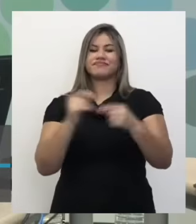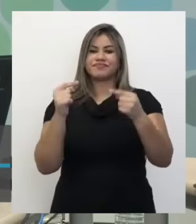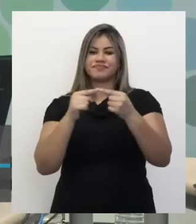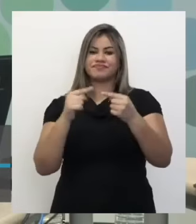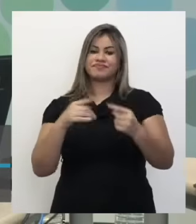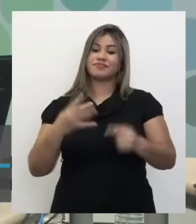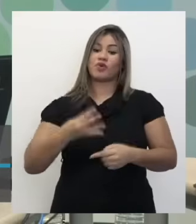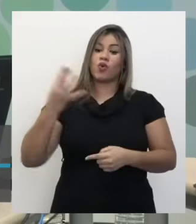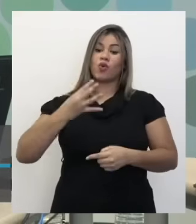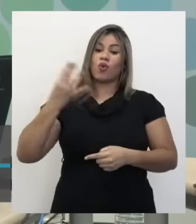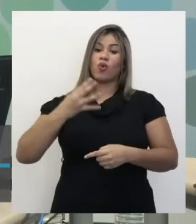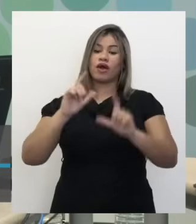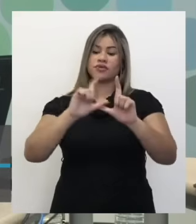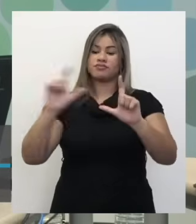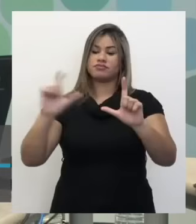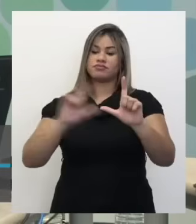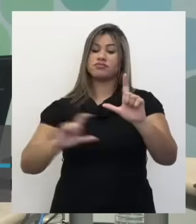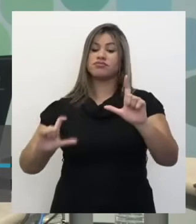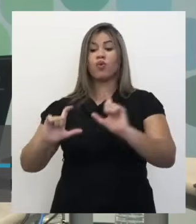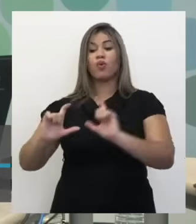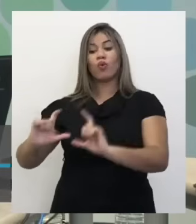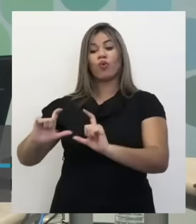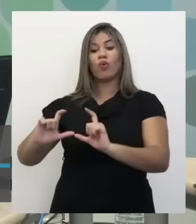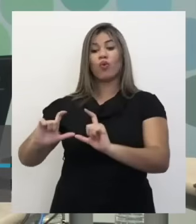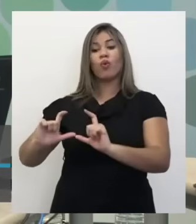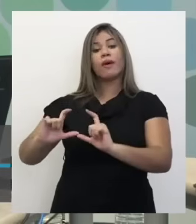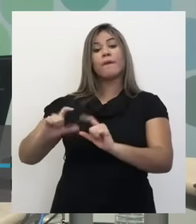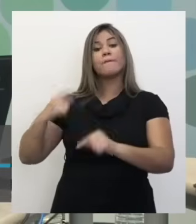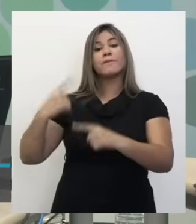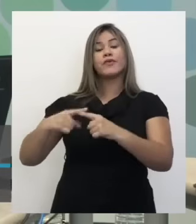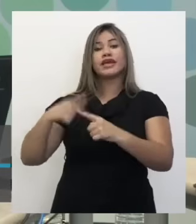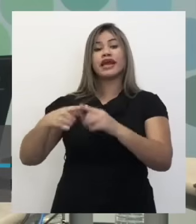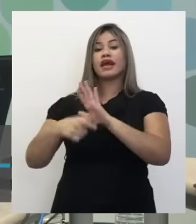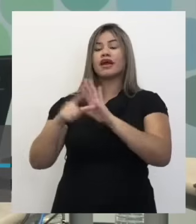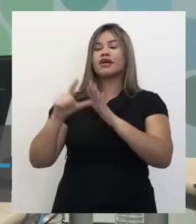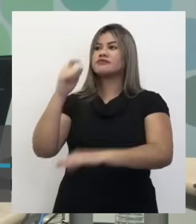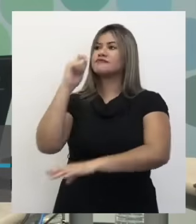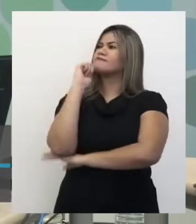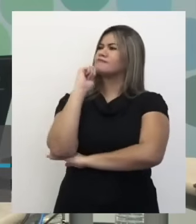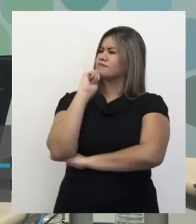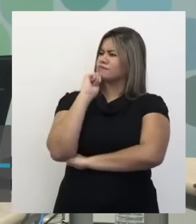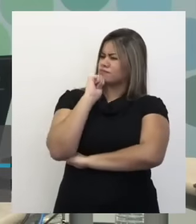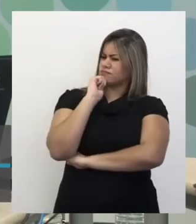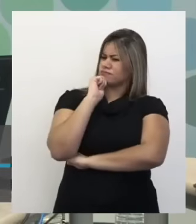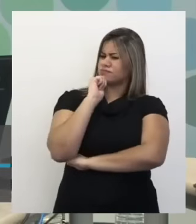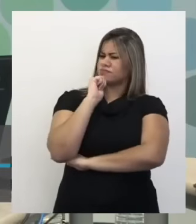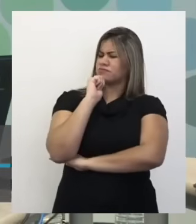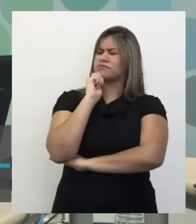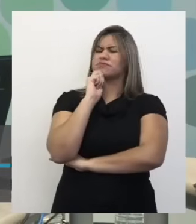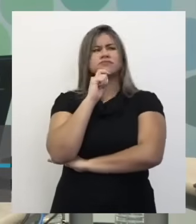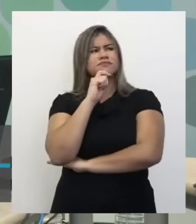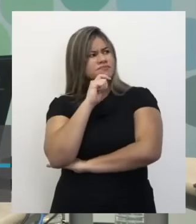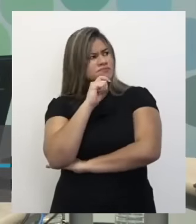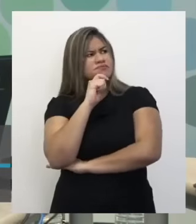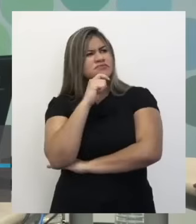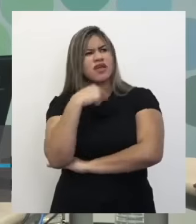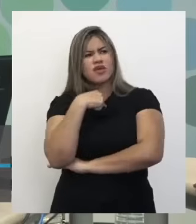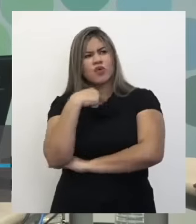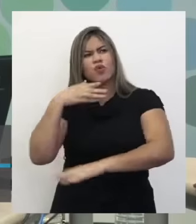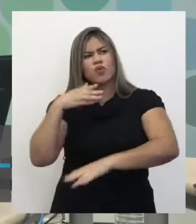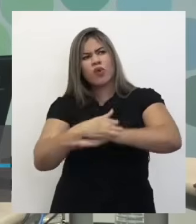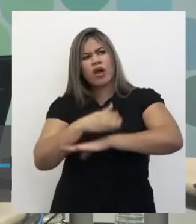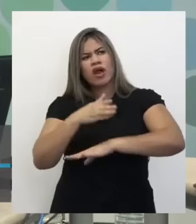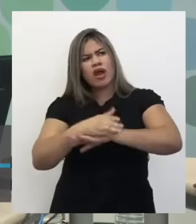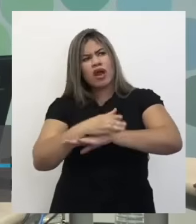quadrinho, porque é o que eu falei. Ele ainda pensa, no fim, ele ainda pensa, Andréia, se ele tem que entrar ou